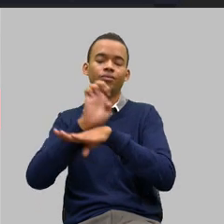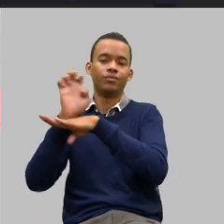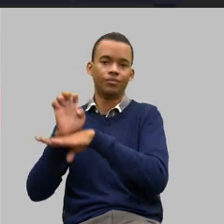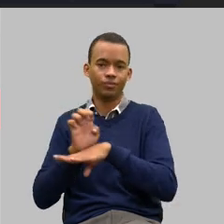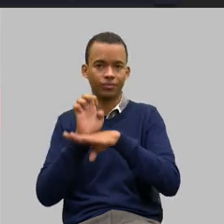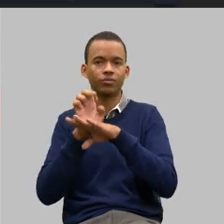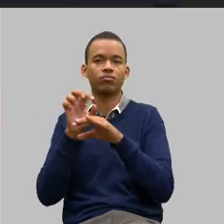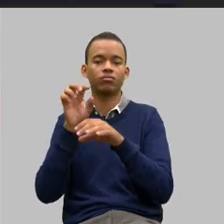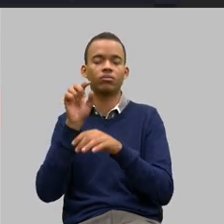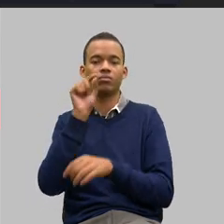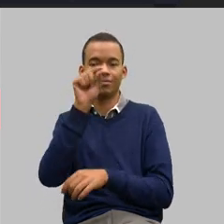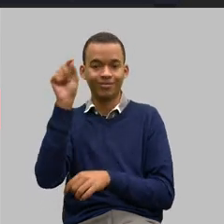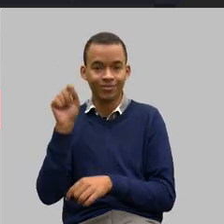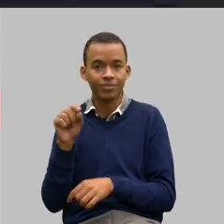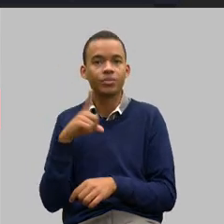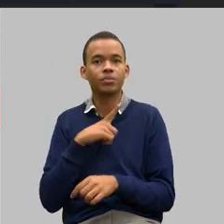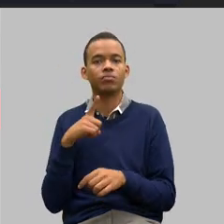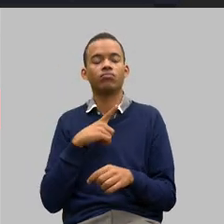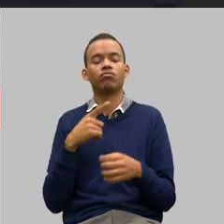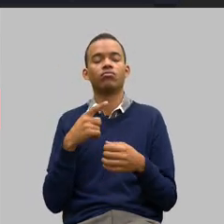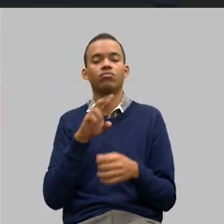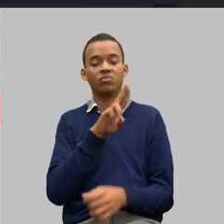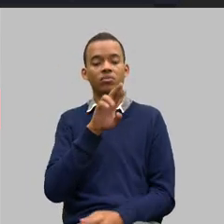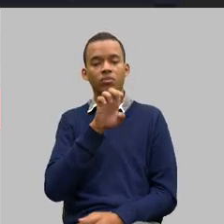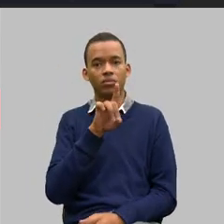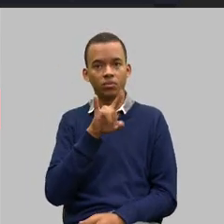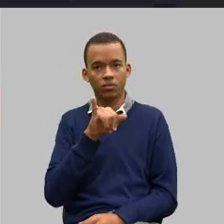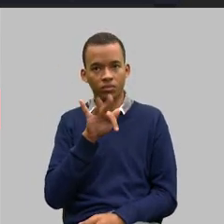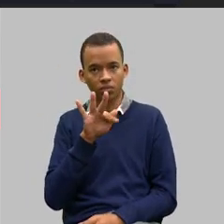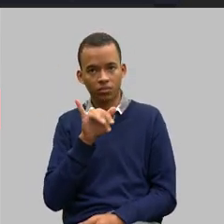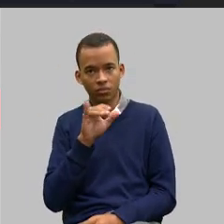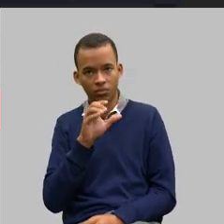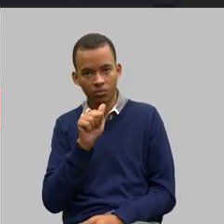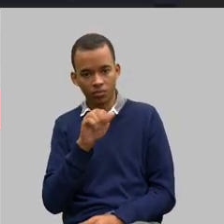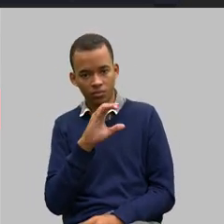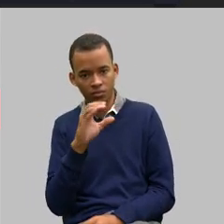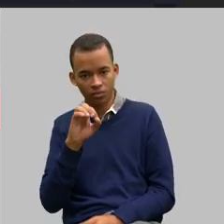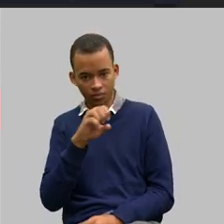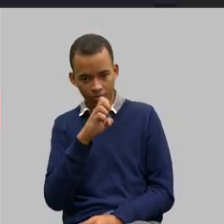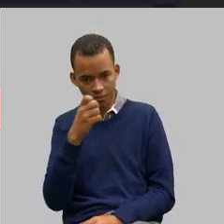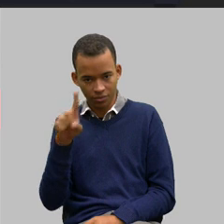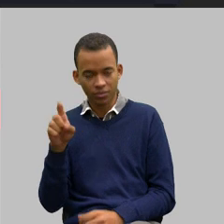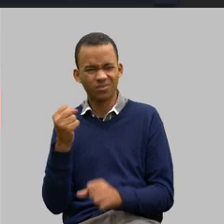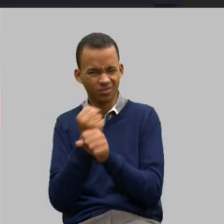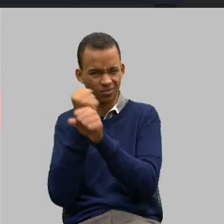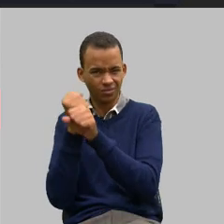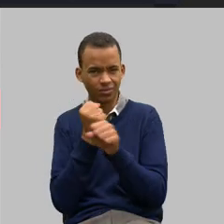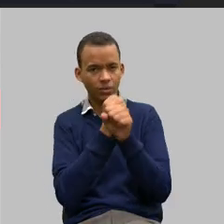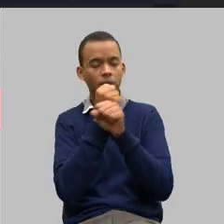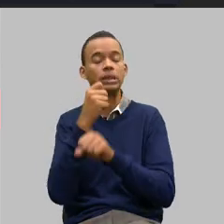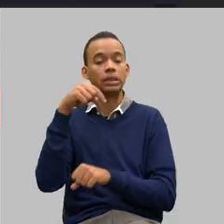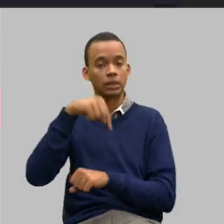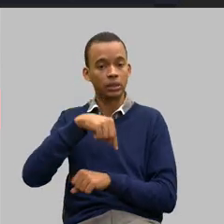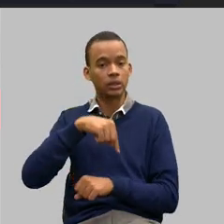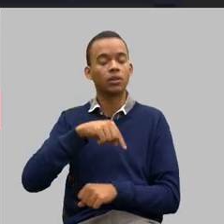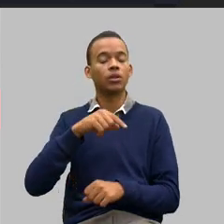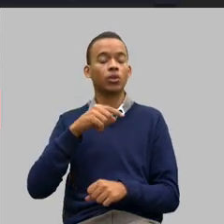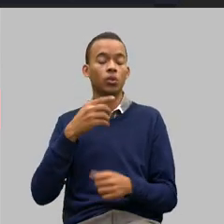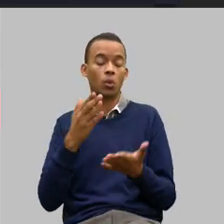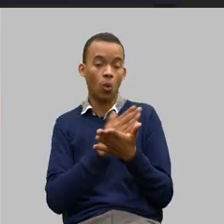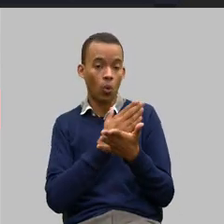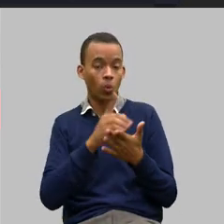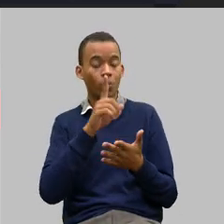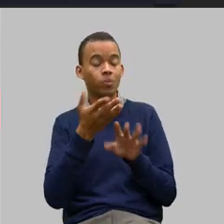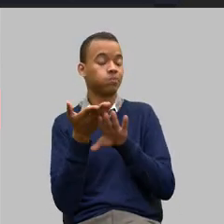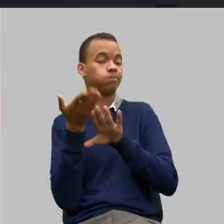um pouquinho aqui da nossa carteira de edificações especial os hospitais regionais né obras tão relevantes que foram retomadas aí na gestão do governador Romeu Zema que tem